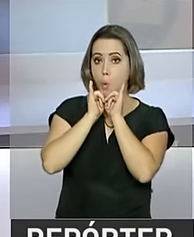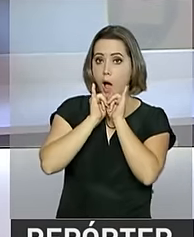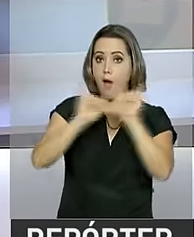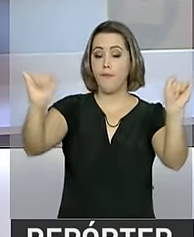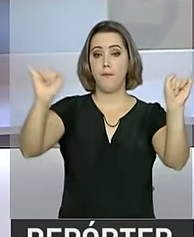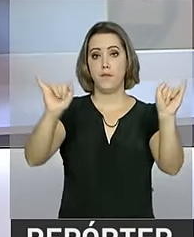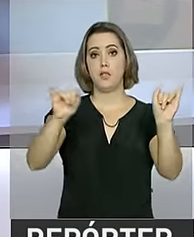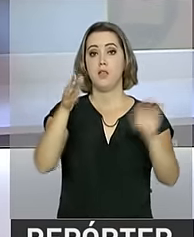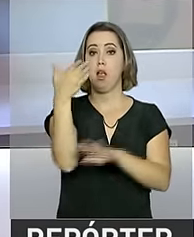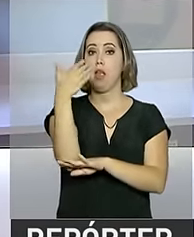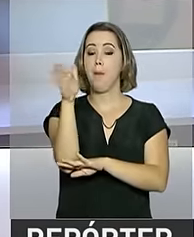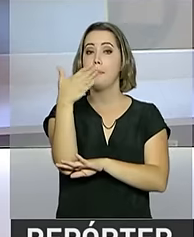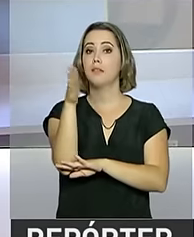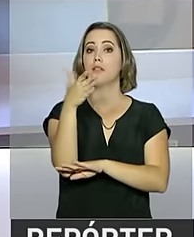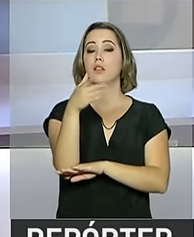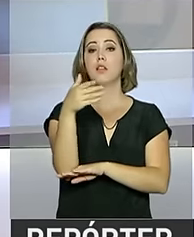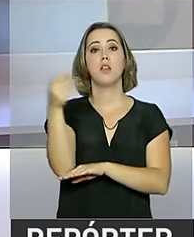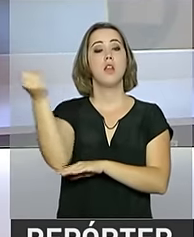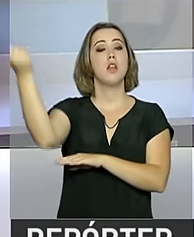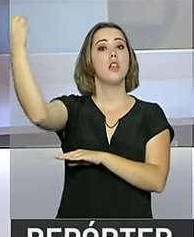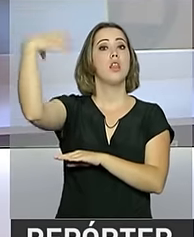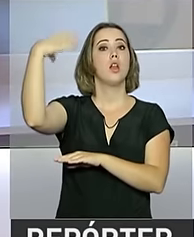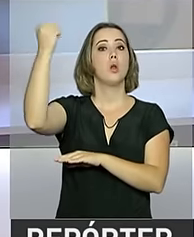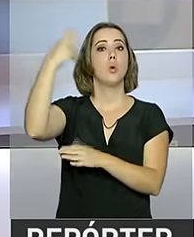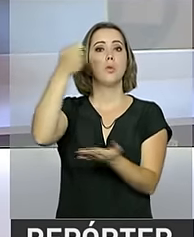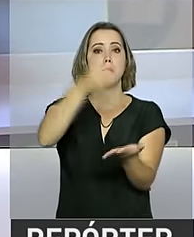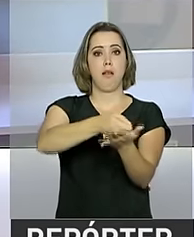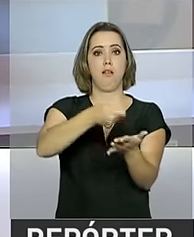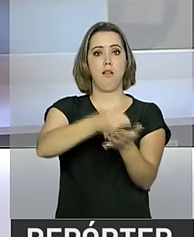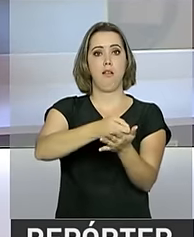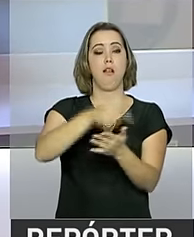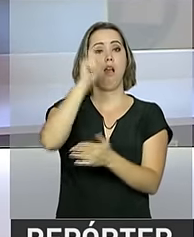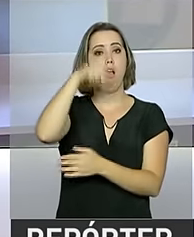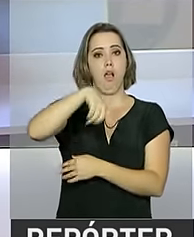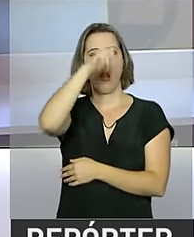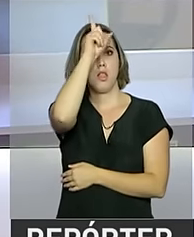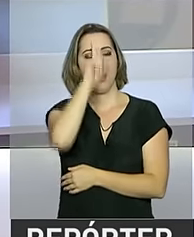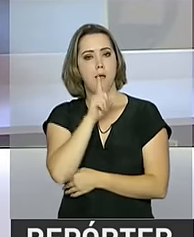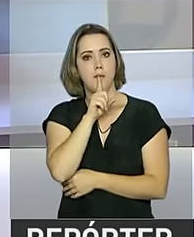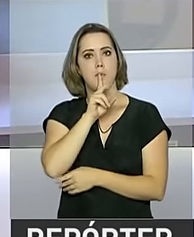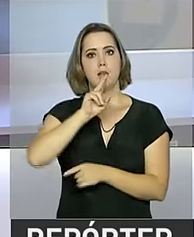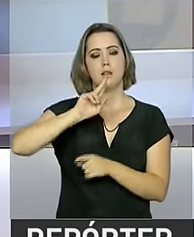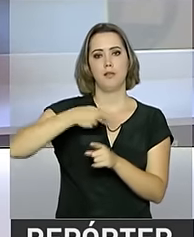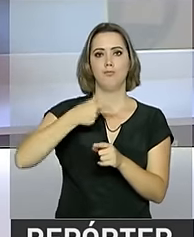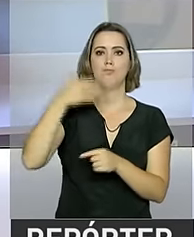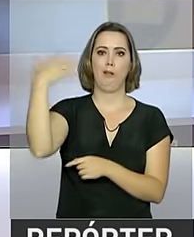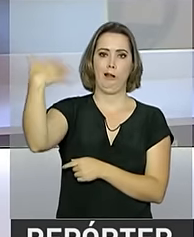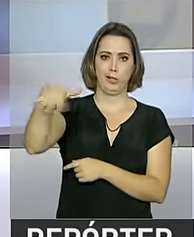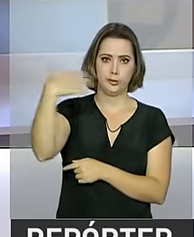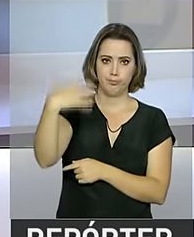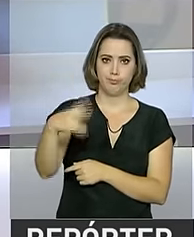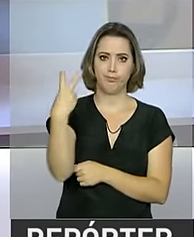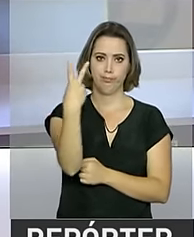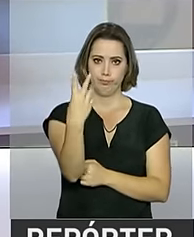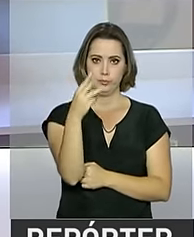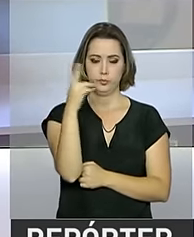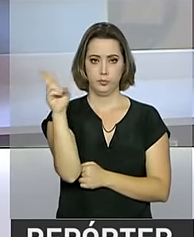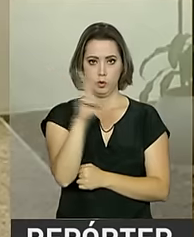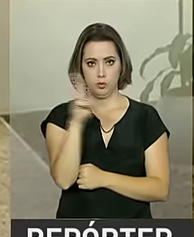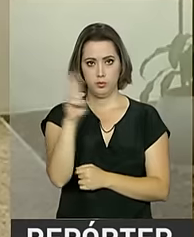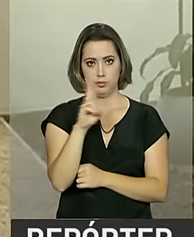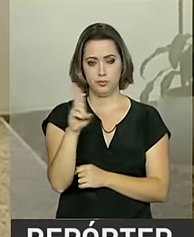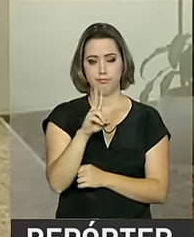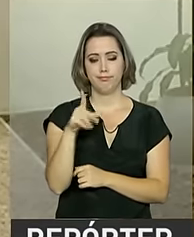das contas de luz em março será amarela com um custo adicional de r$ 2 a cada 100 kW H com